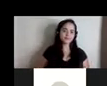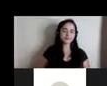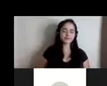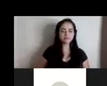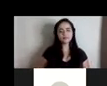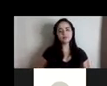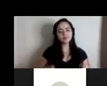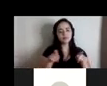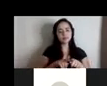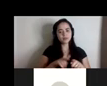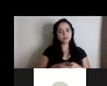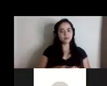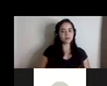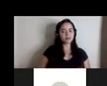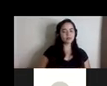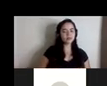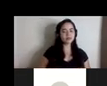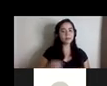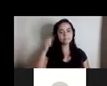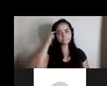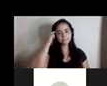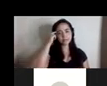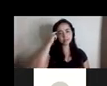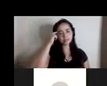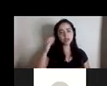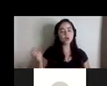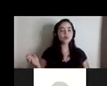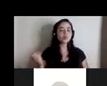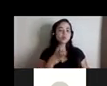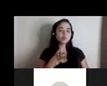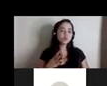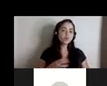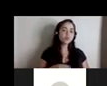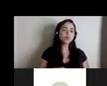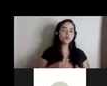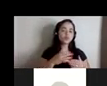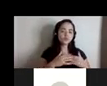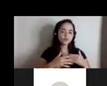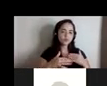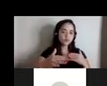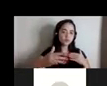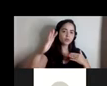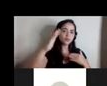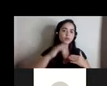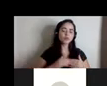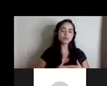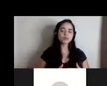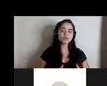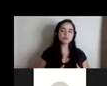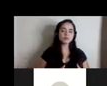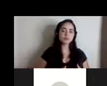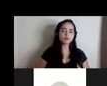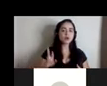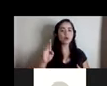Conceber novas sequências de rotinas. E aí eu penso que é